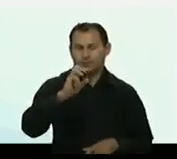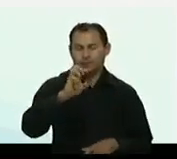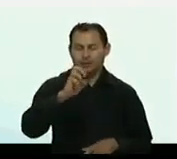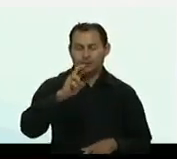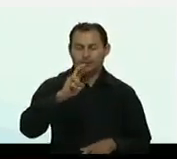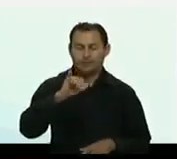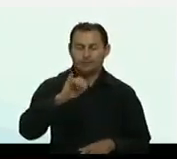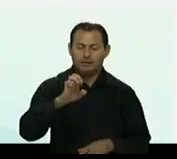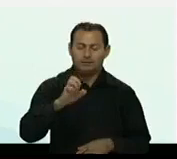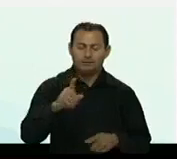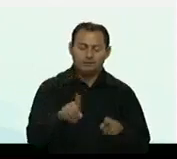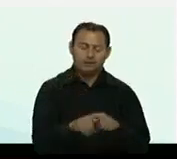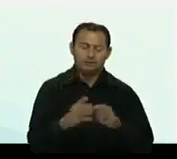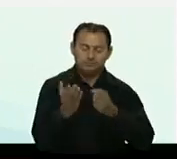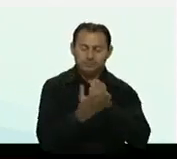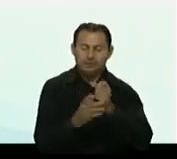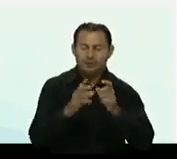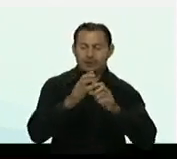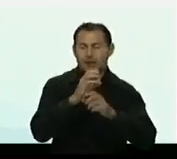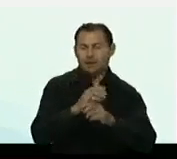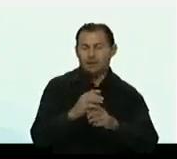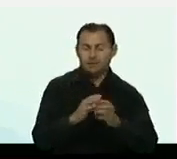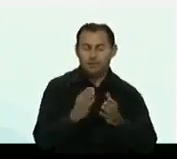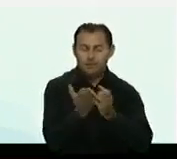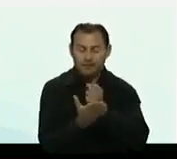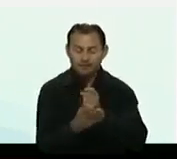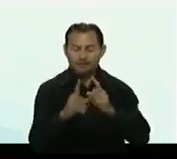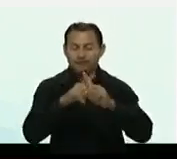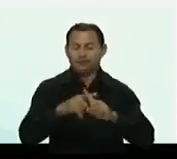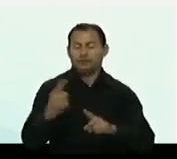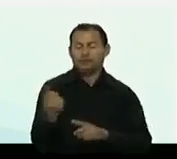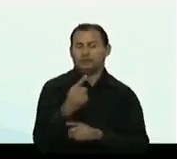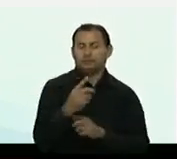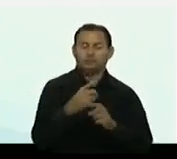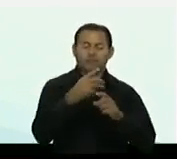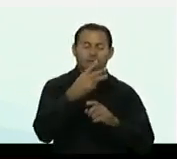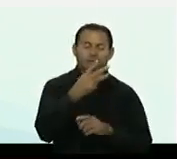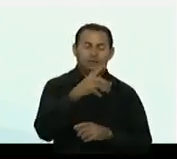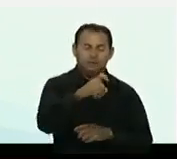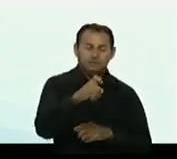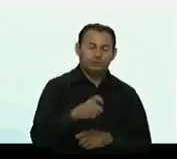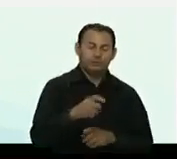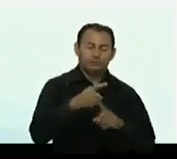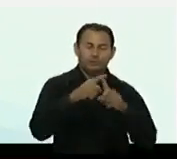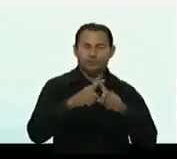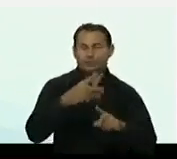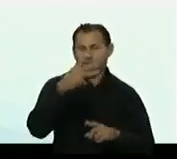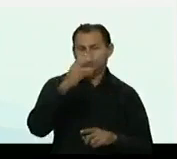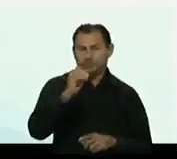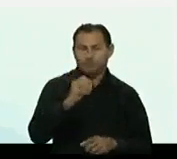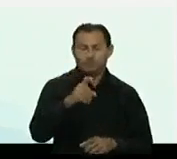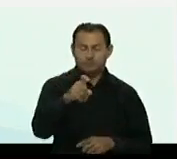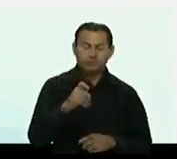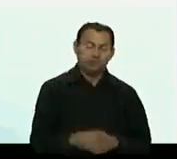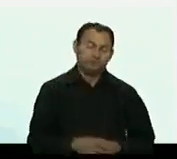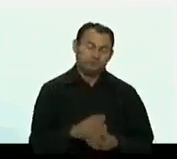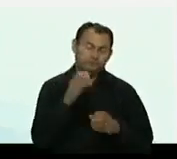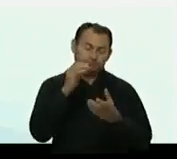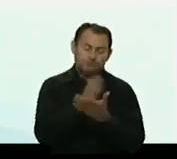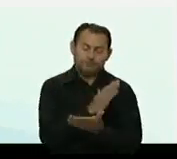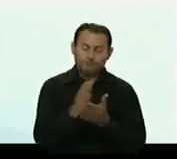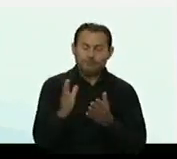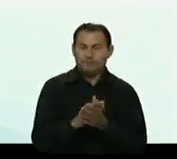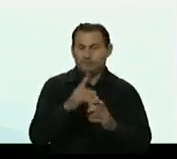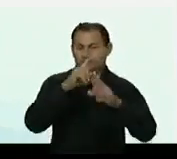base vezes a altura. X vezes 30 menos x. Então, aplicando a propriedade distributiva